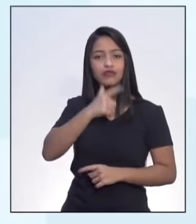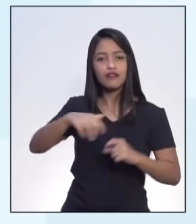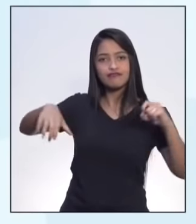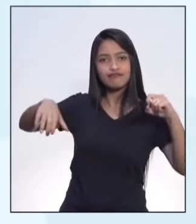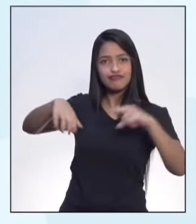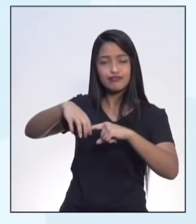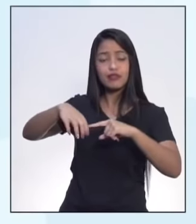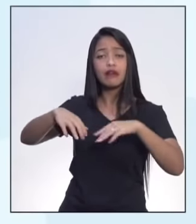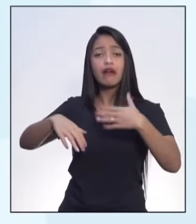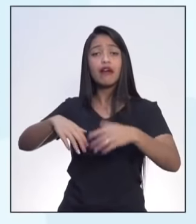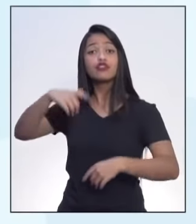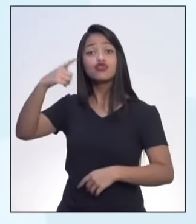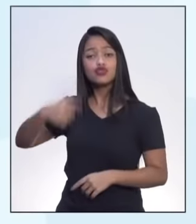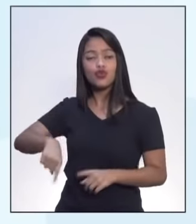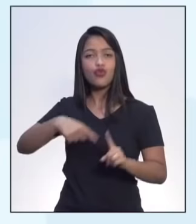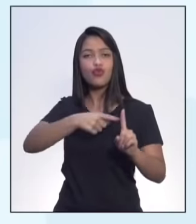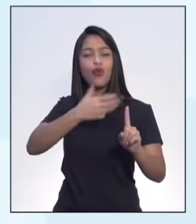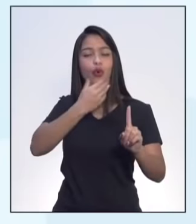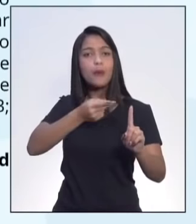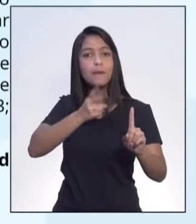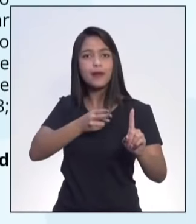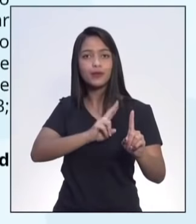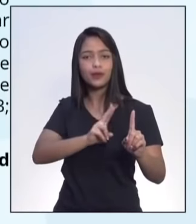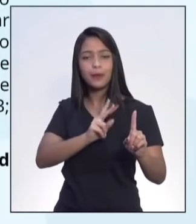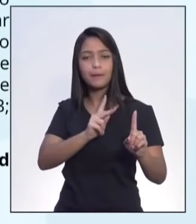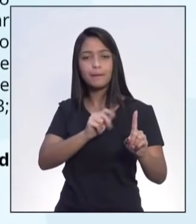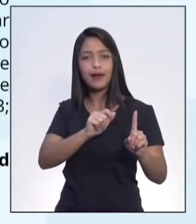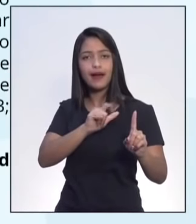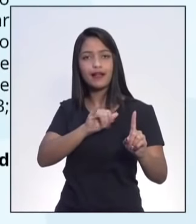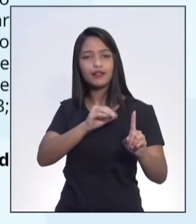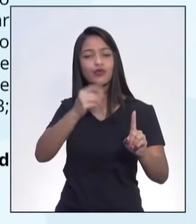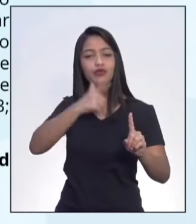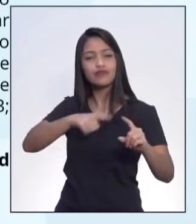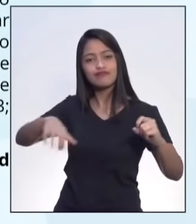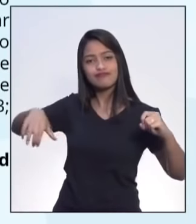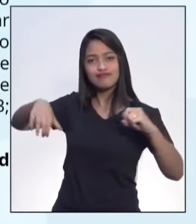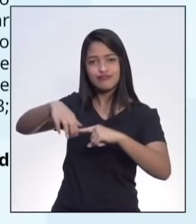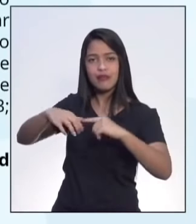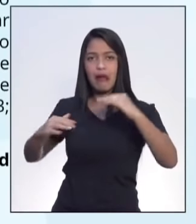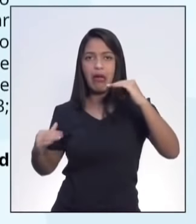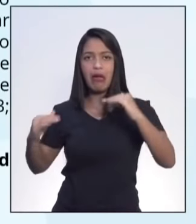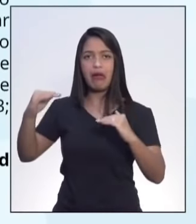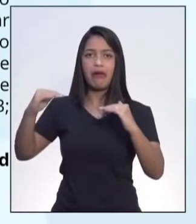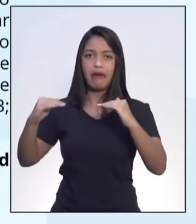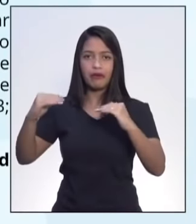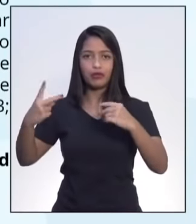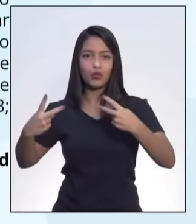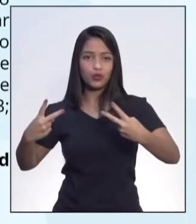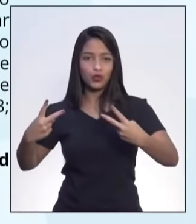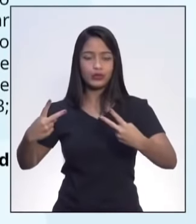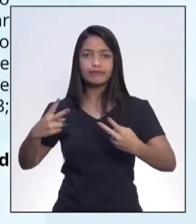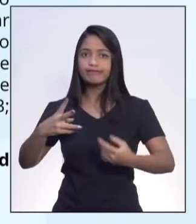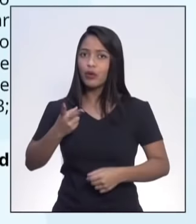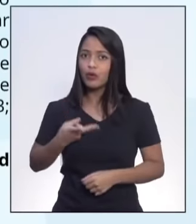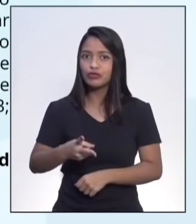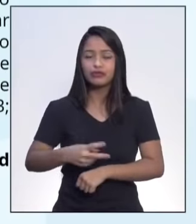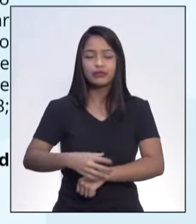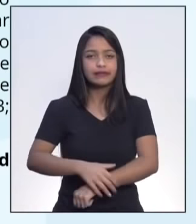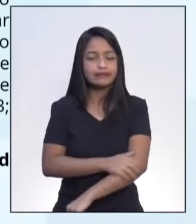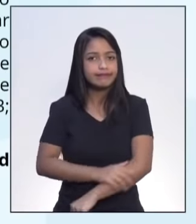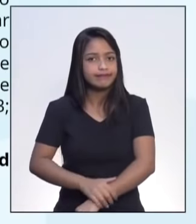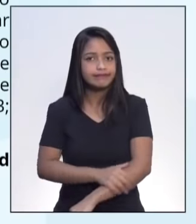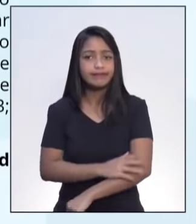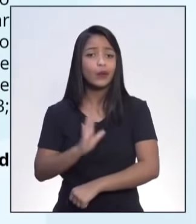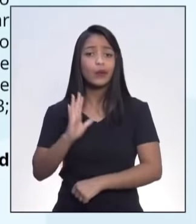novo Palito faz a torcida delirar. Empate na casa do mandante, mas as emoções não terminaram. Stefaninho deixa novamente